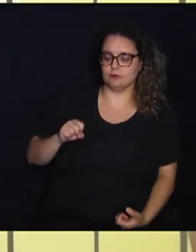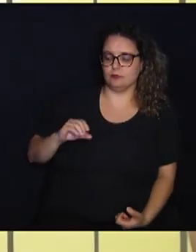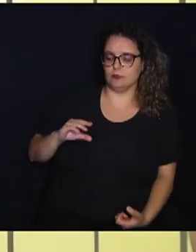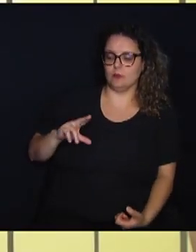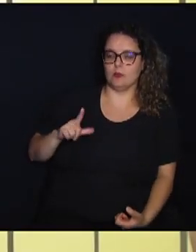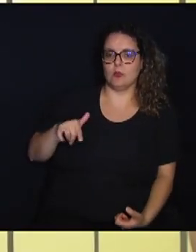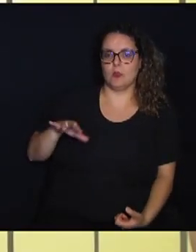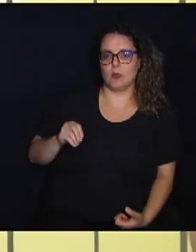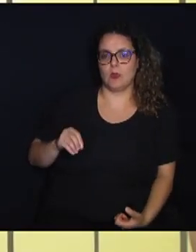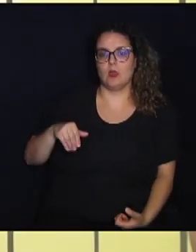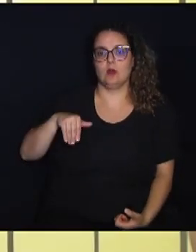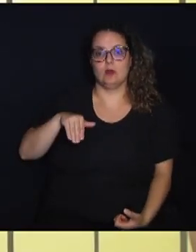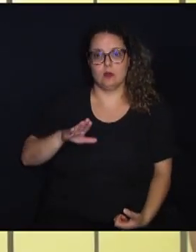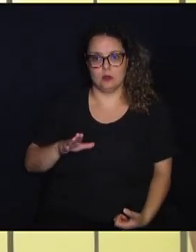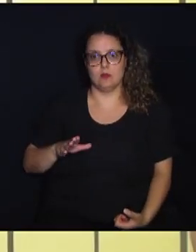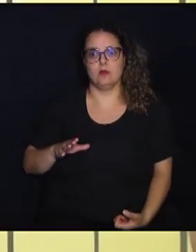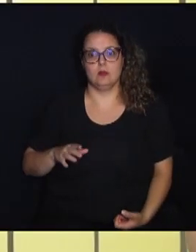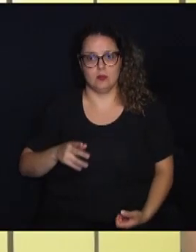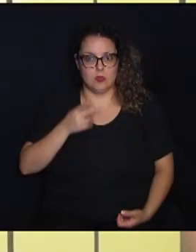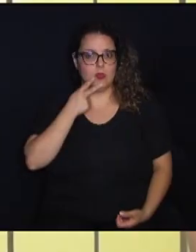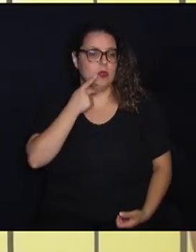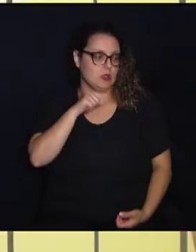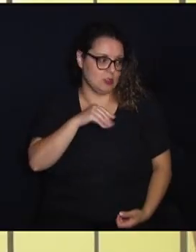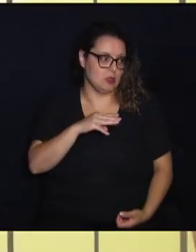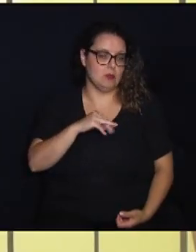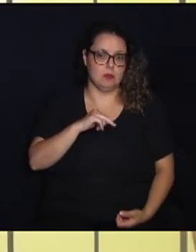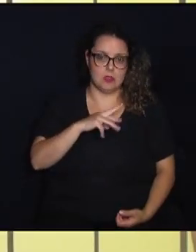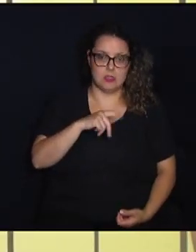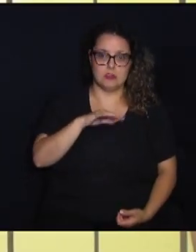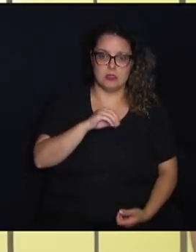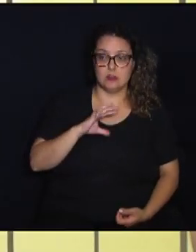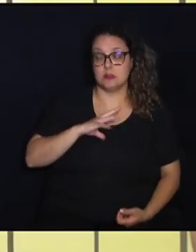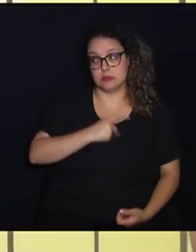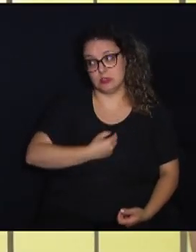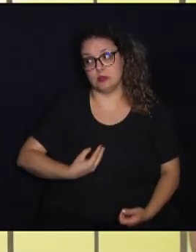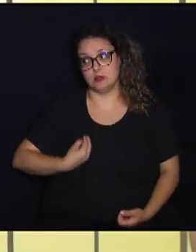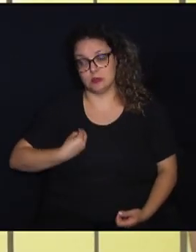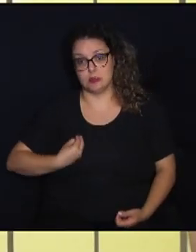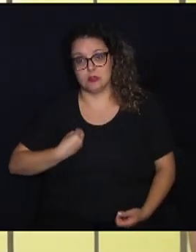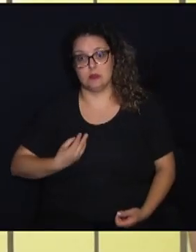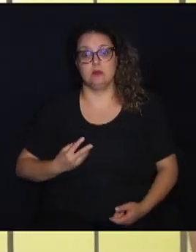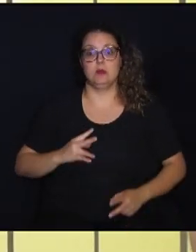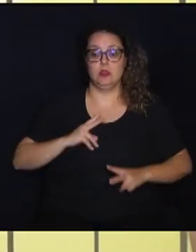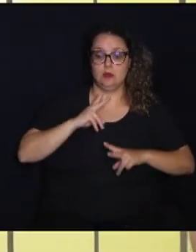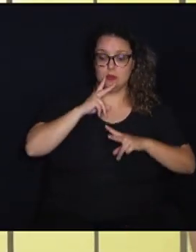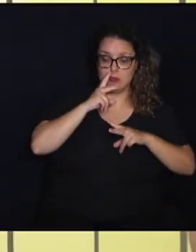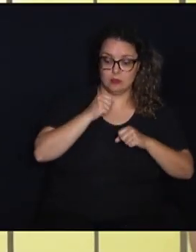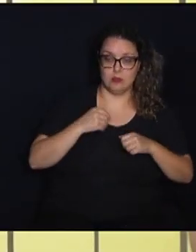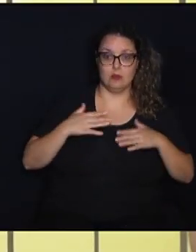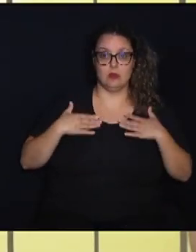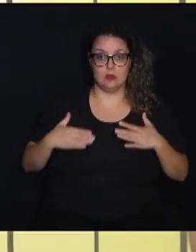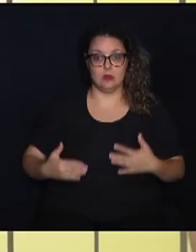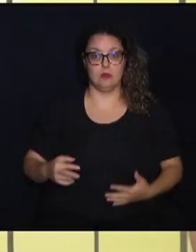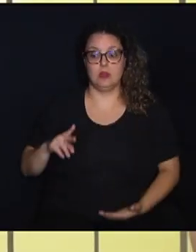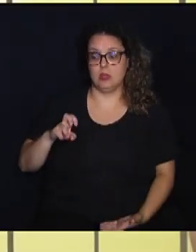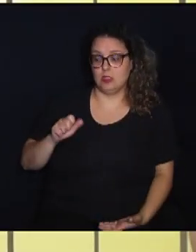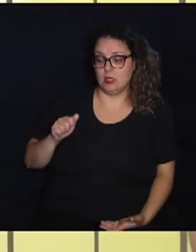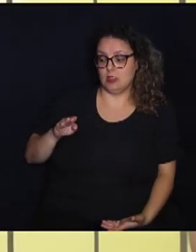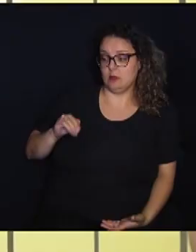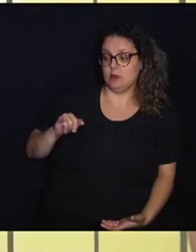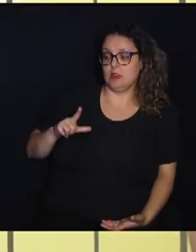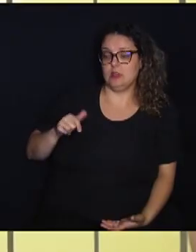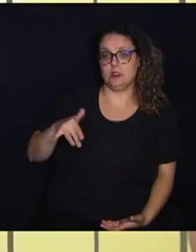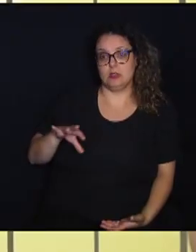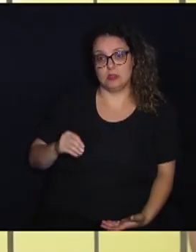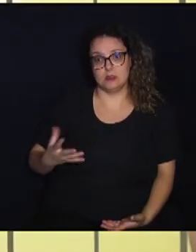que mais a gente fala, né, Marcelo, que salva vidas, né? Então, assim, pelo fortalecimento, pela reabilitação, de uma